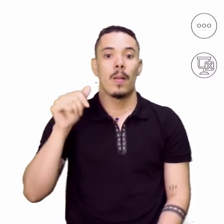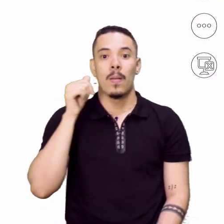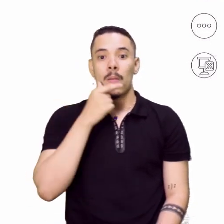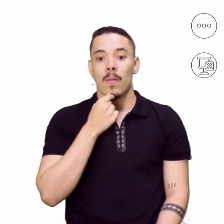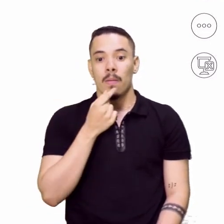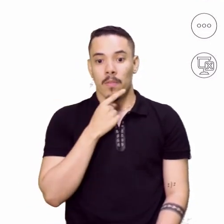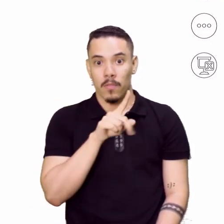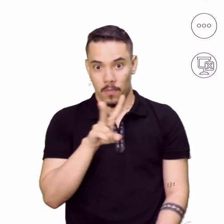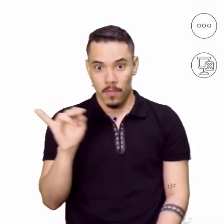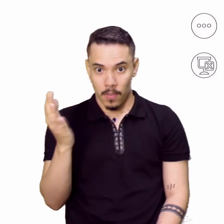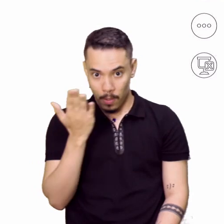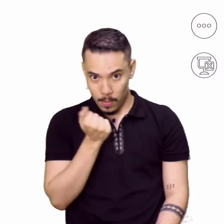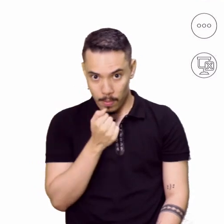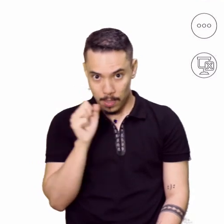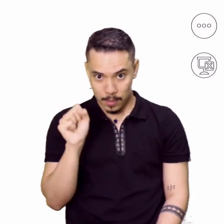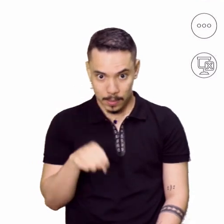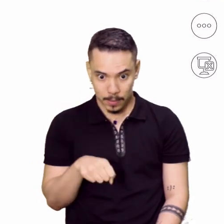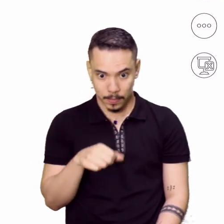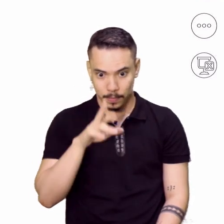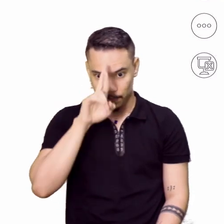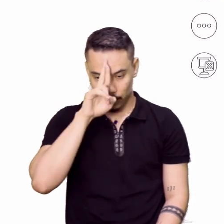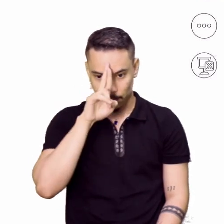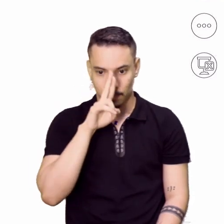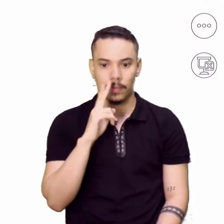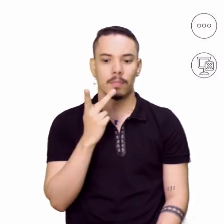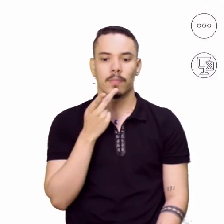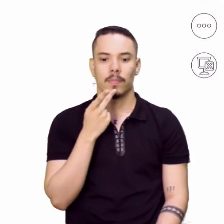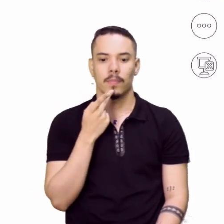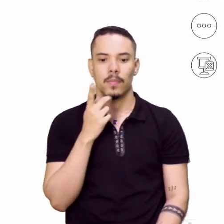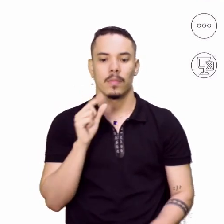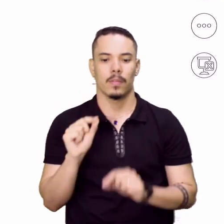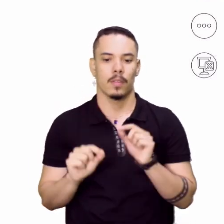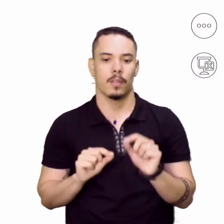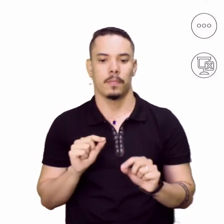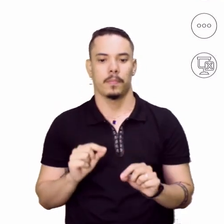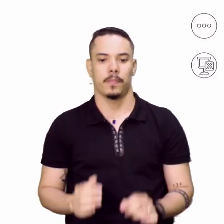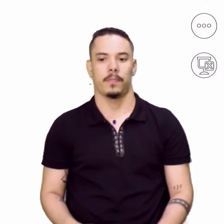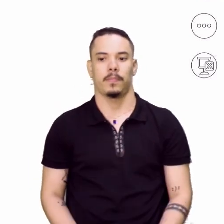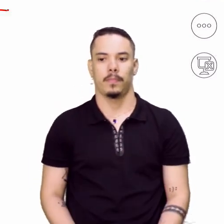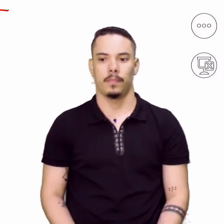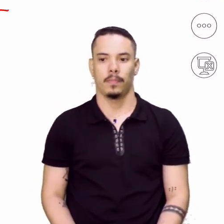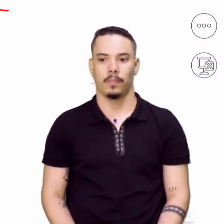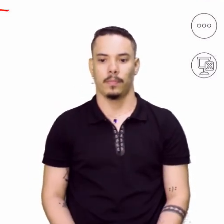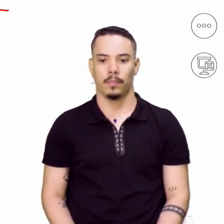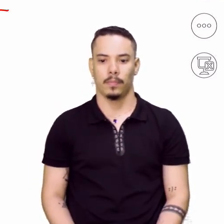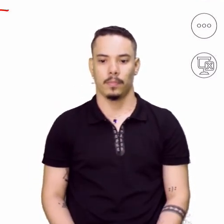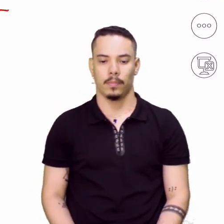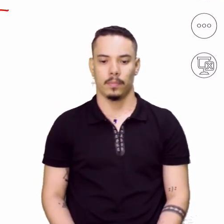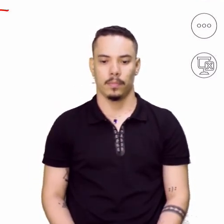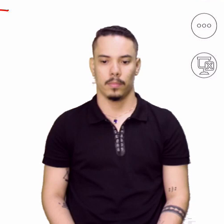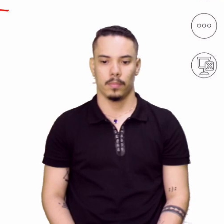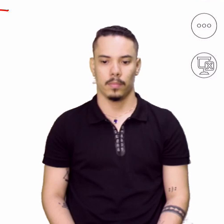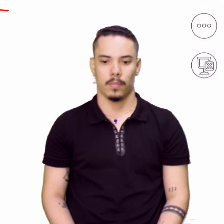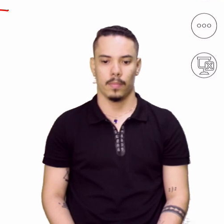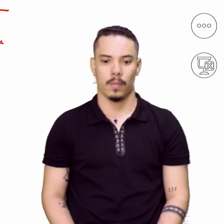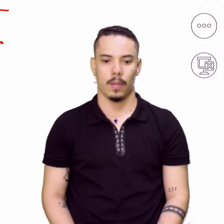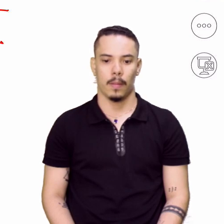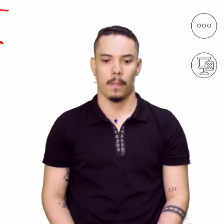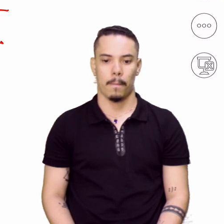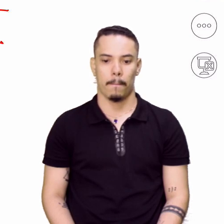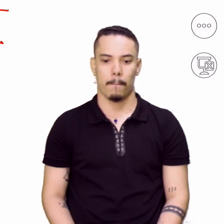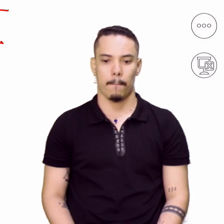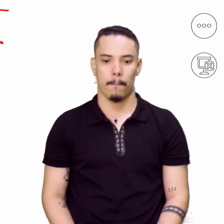você comerá você almoçará e o pire fala if I go to the UBS I will Prepare a take out